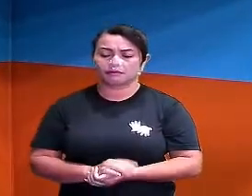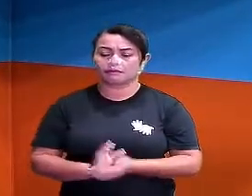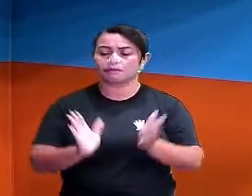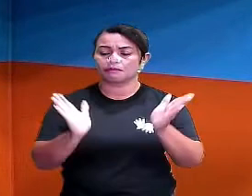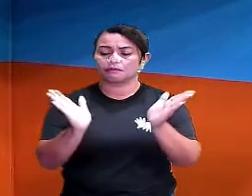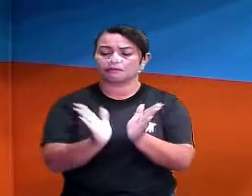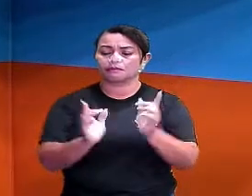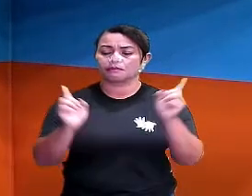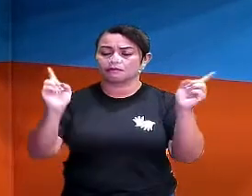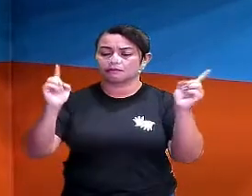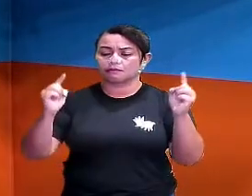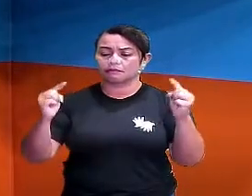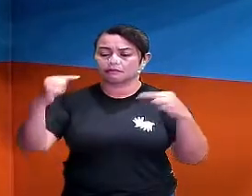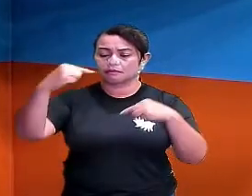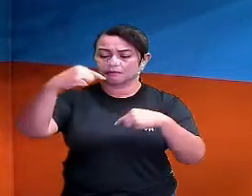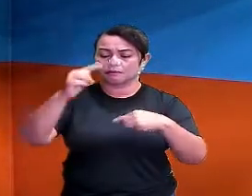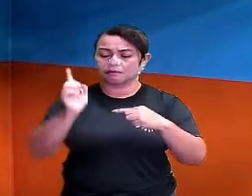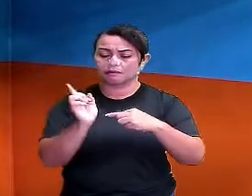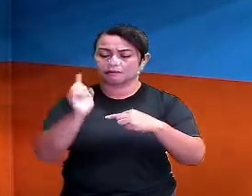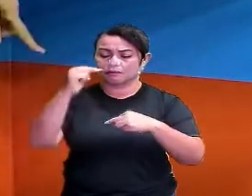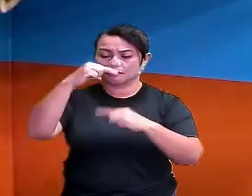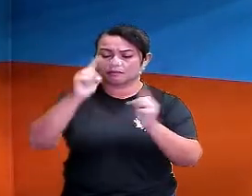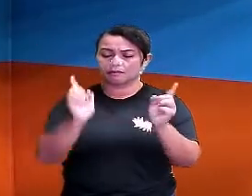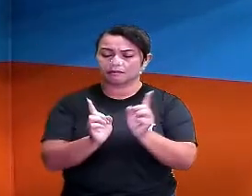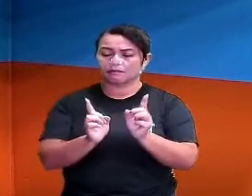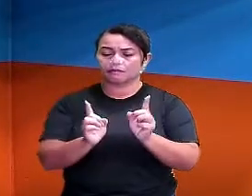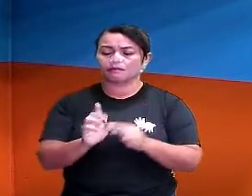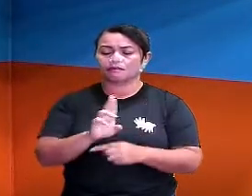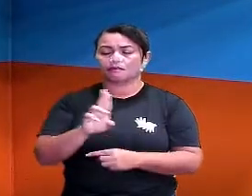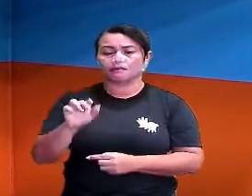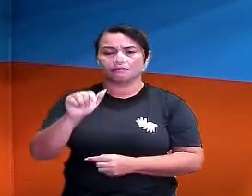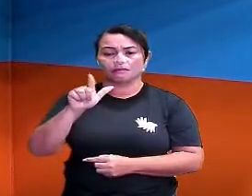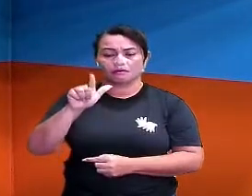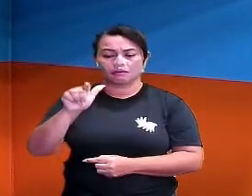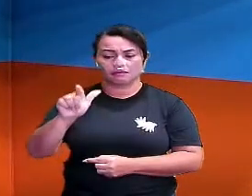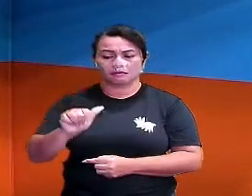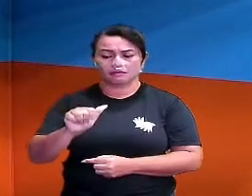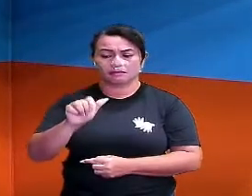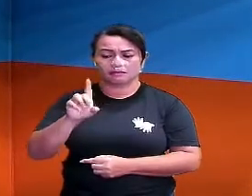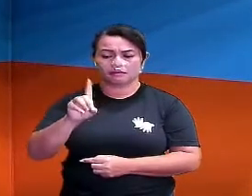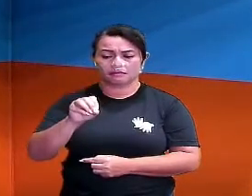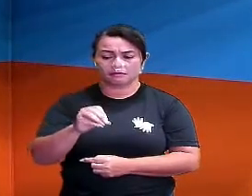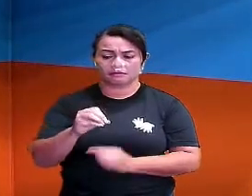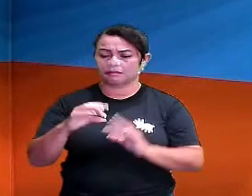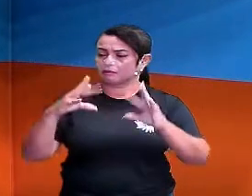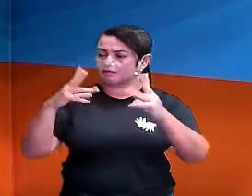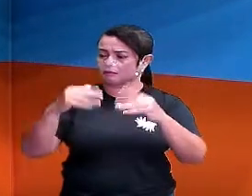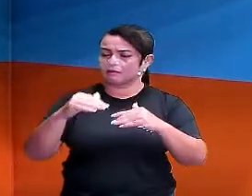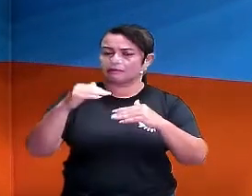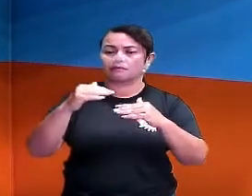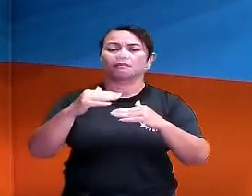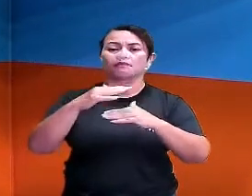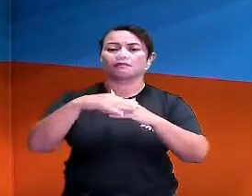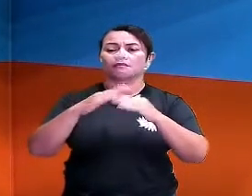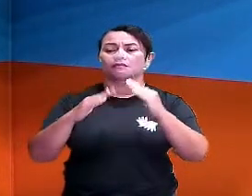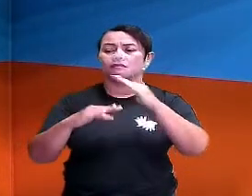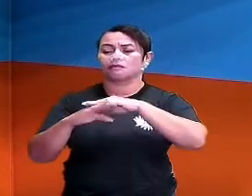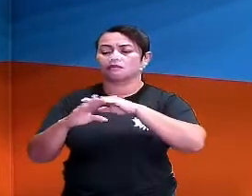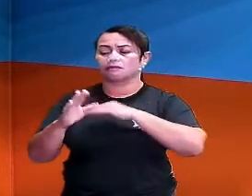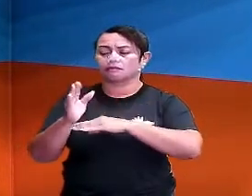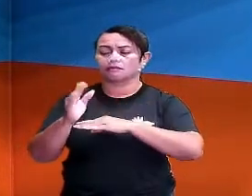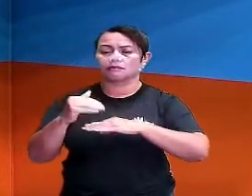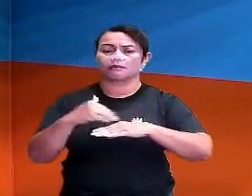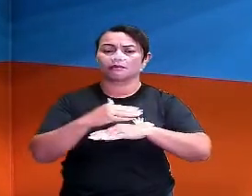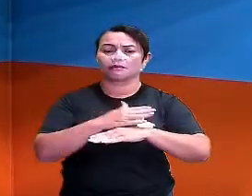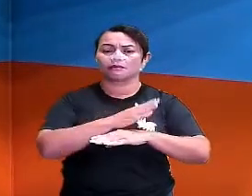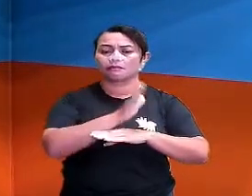são todos os segmentos de reta que formam um polígono. Então, ó, lado, lado, lado, todo esse segmento de reta aqui eu chamo